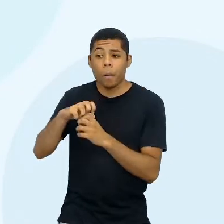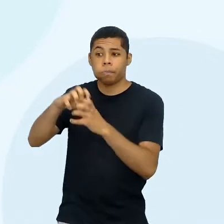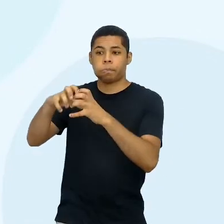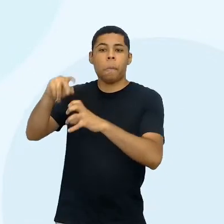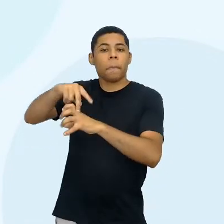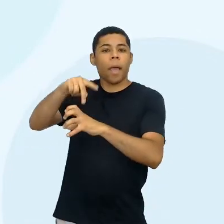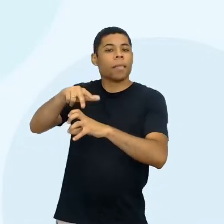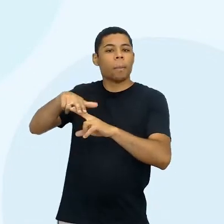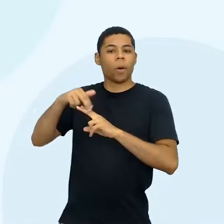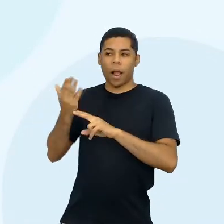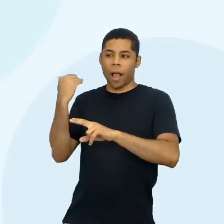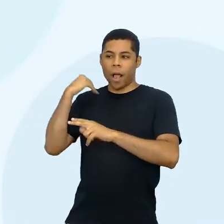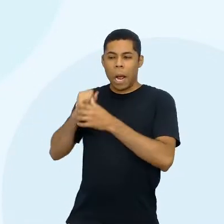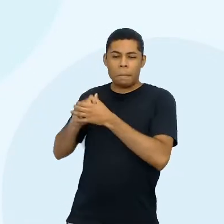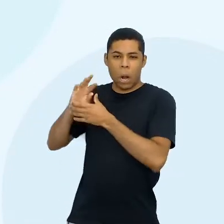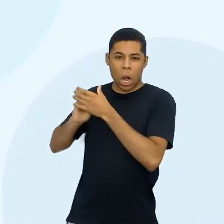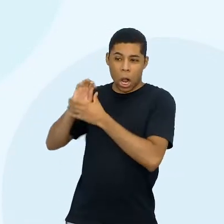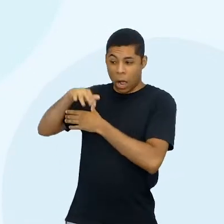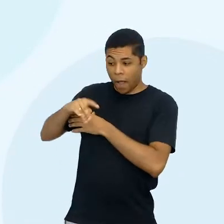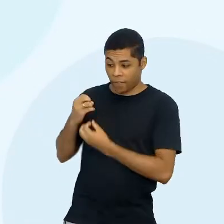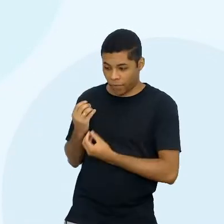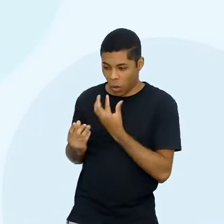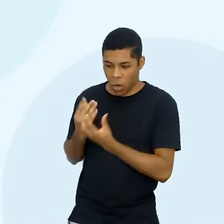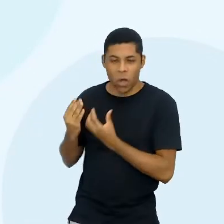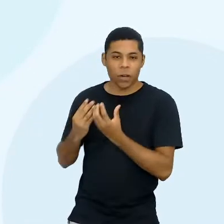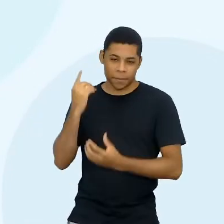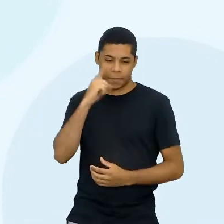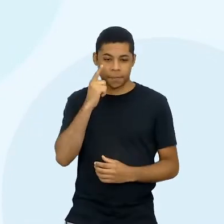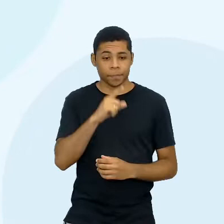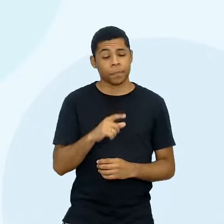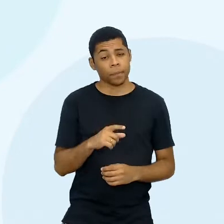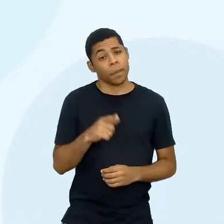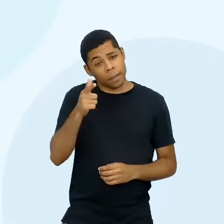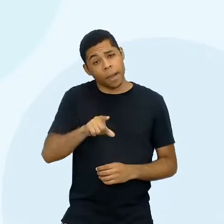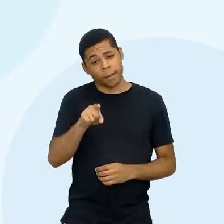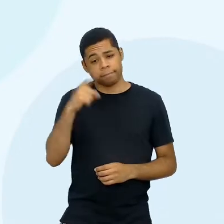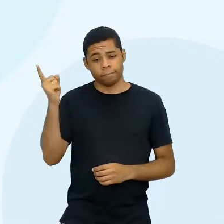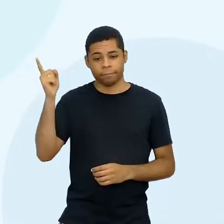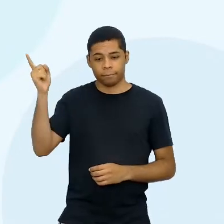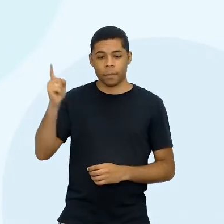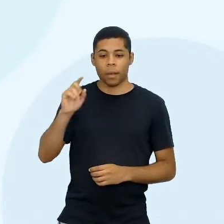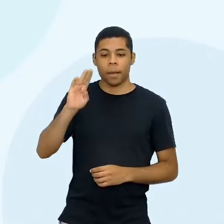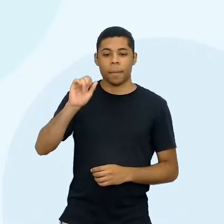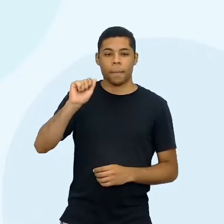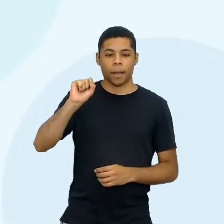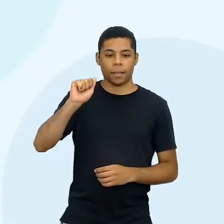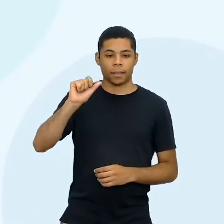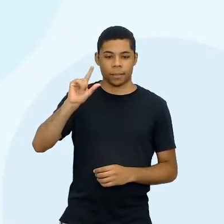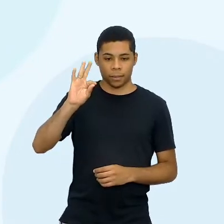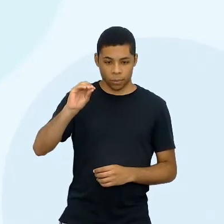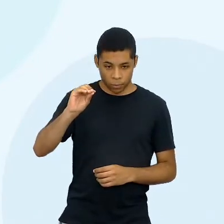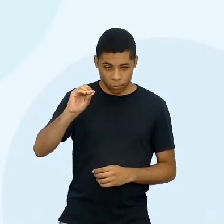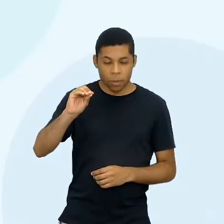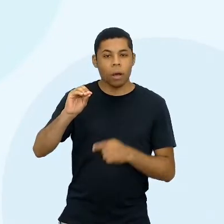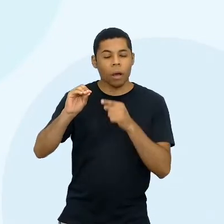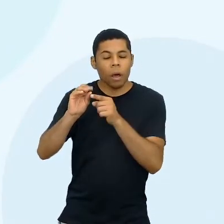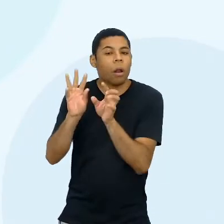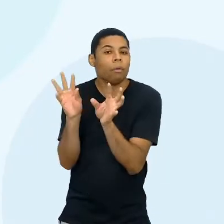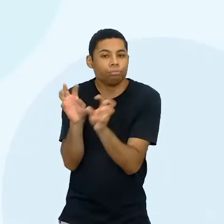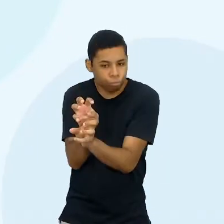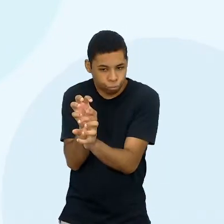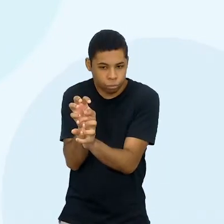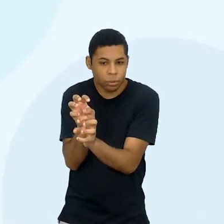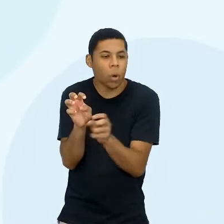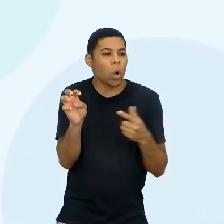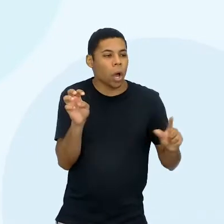Como tem o basalto que está aí do lado direito, né? Que é uma rocha também vulcânica, mas ela é muito mais abundante do